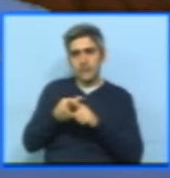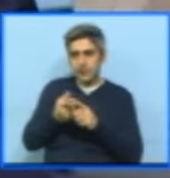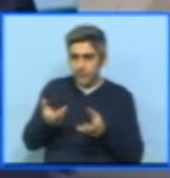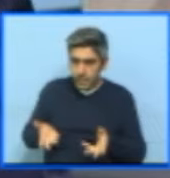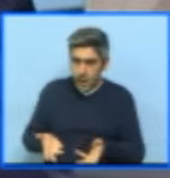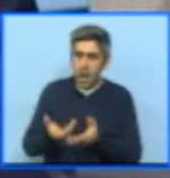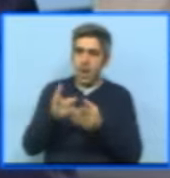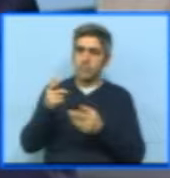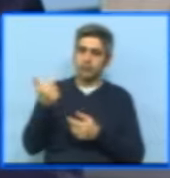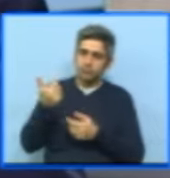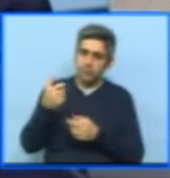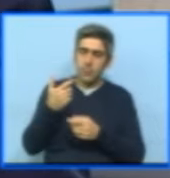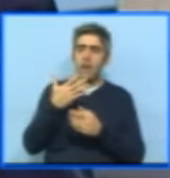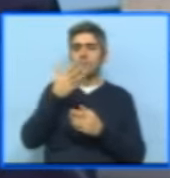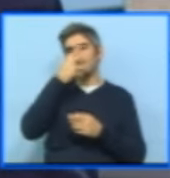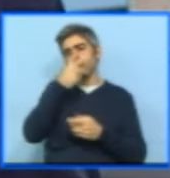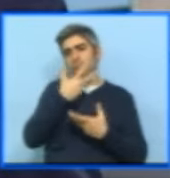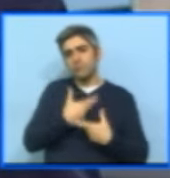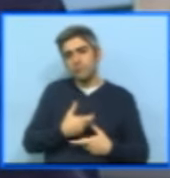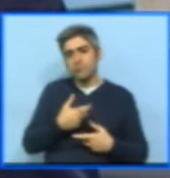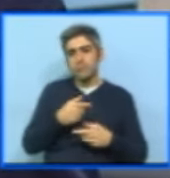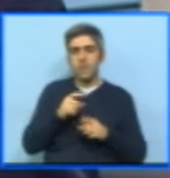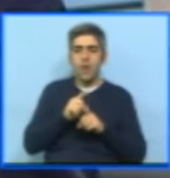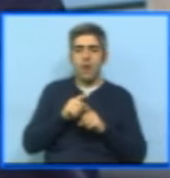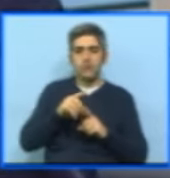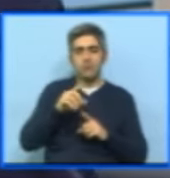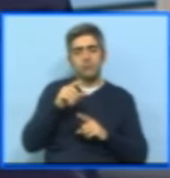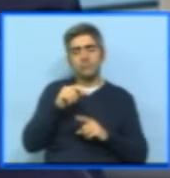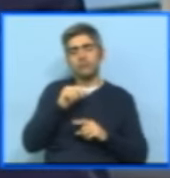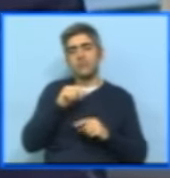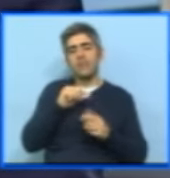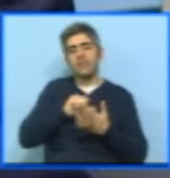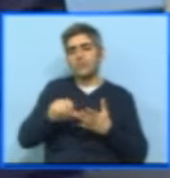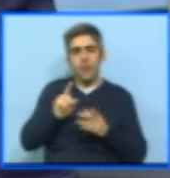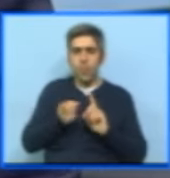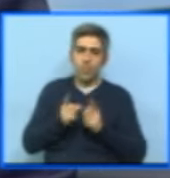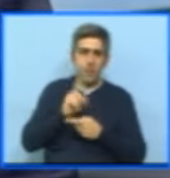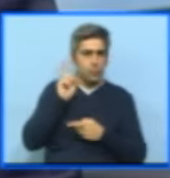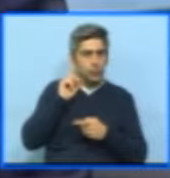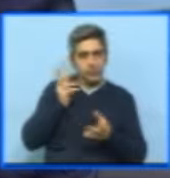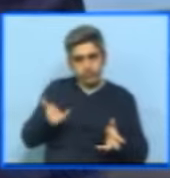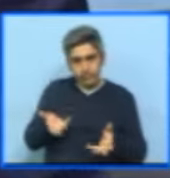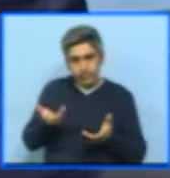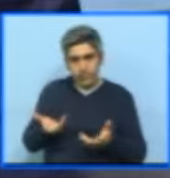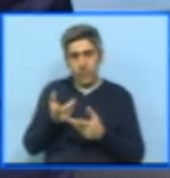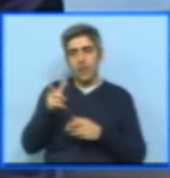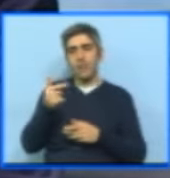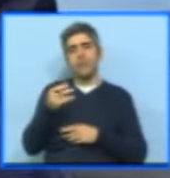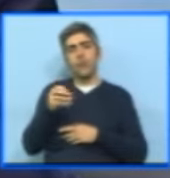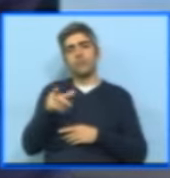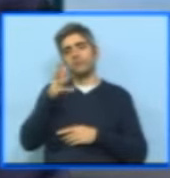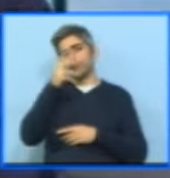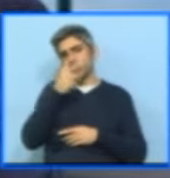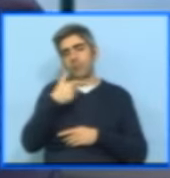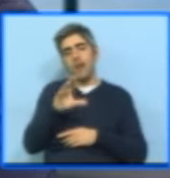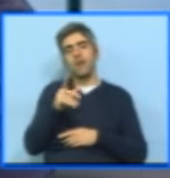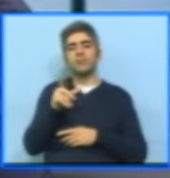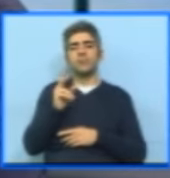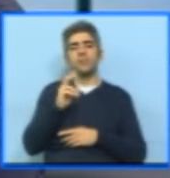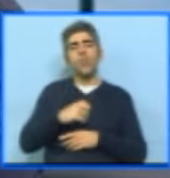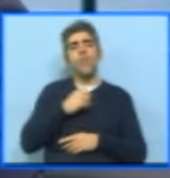não de uma maneira desiludida. Para mim, isso é muito importante. Timóteo ficou abalado, mas não perdeu